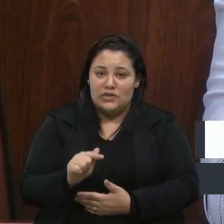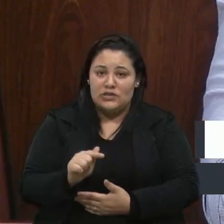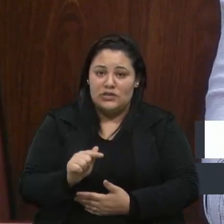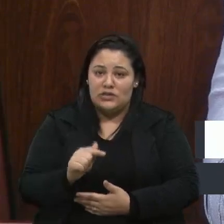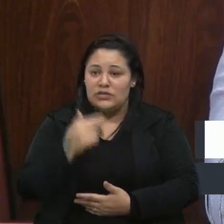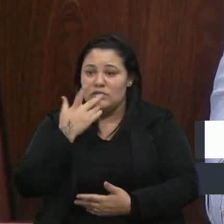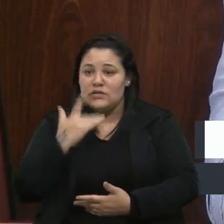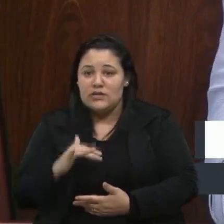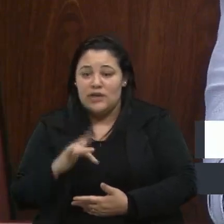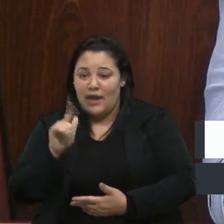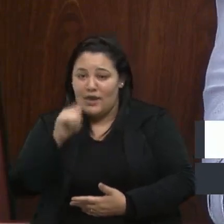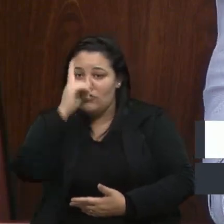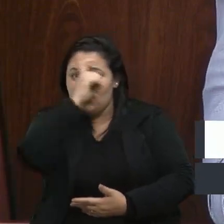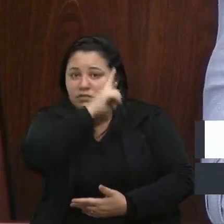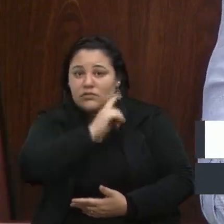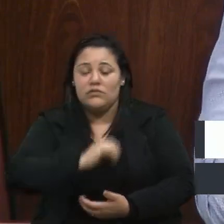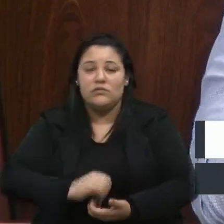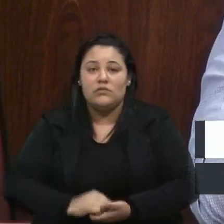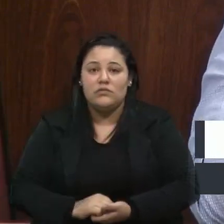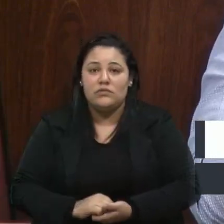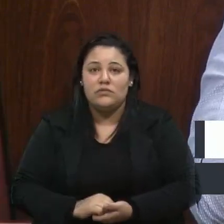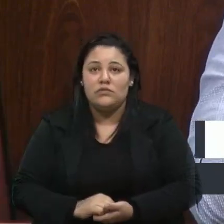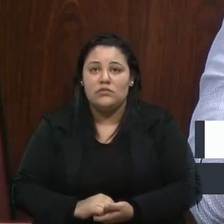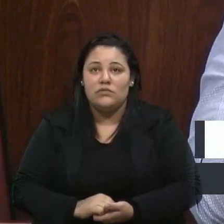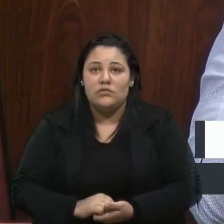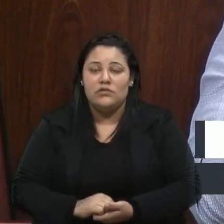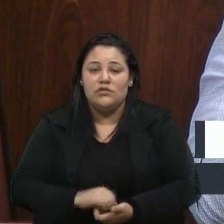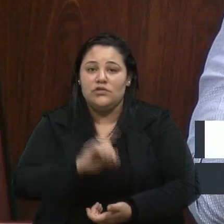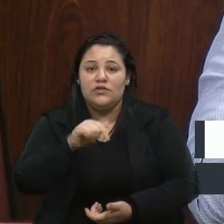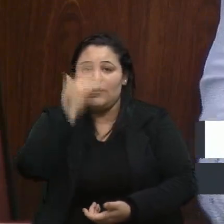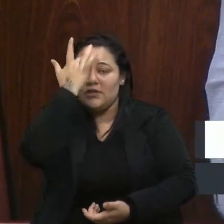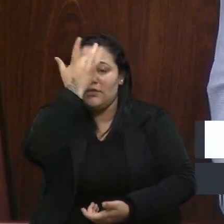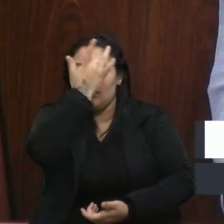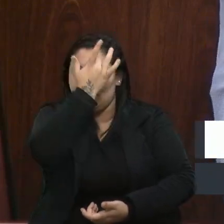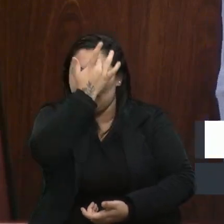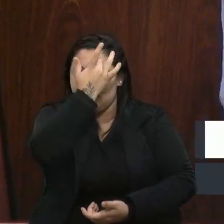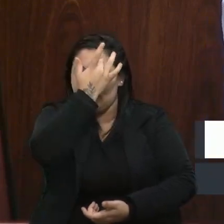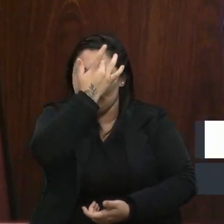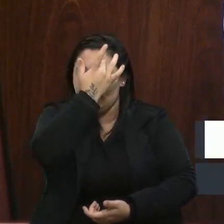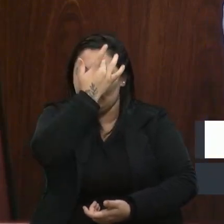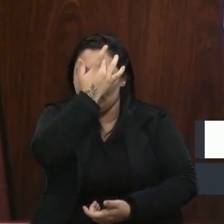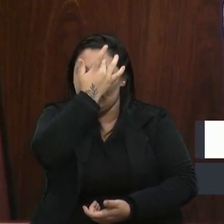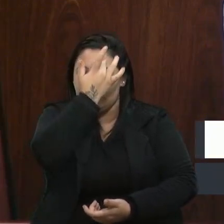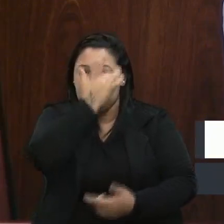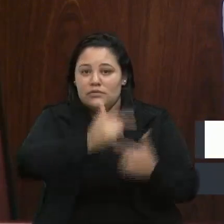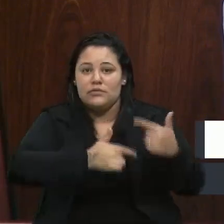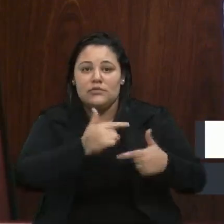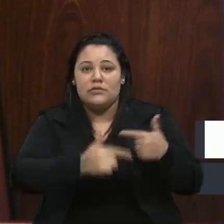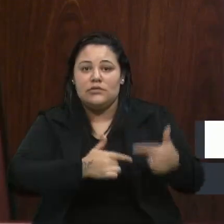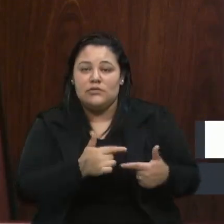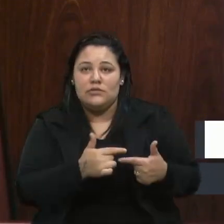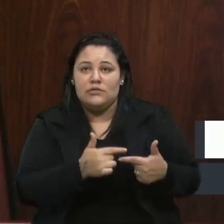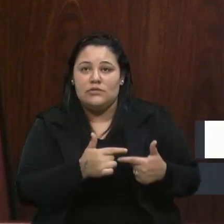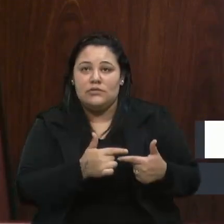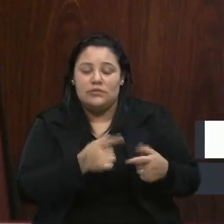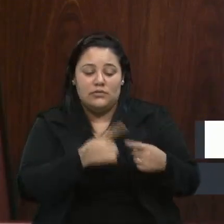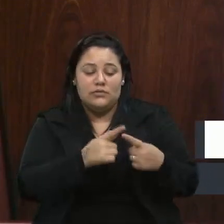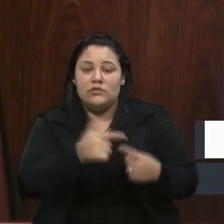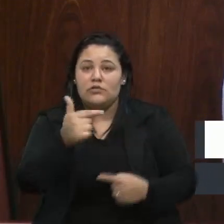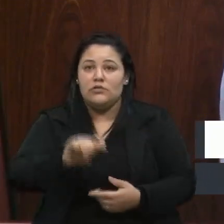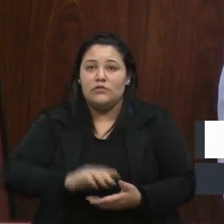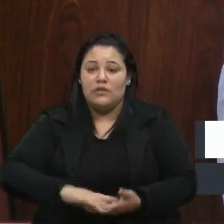é difícil. E, por fim, nós precisamos trabalhar com saúde mental. Mais uma vez a gente discutindo saúde mental, porque quem está com... Eu tenho o